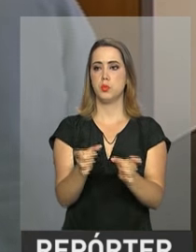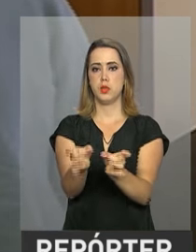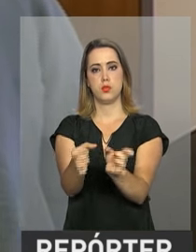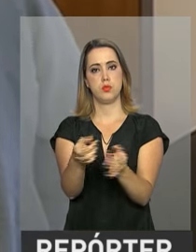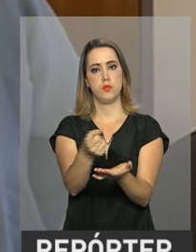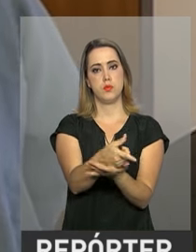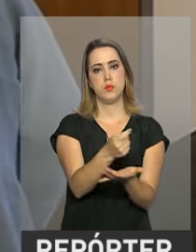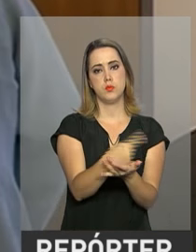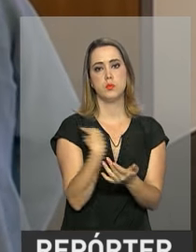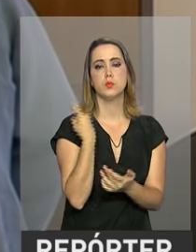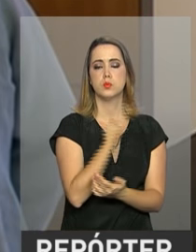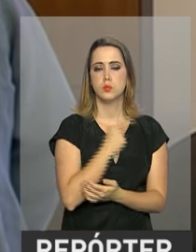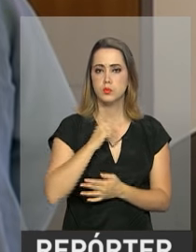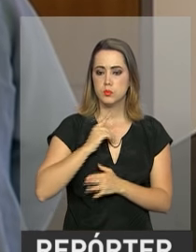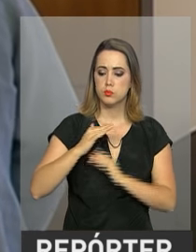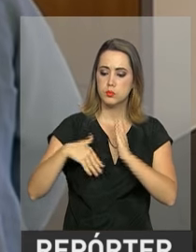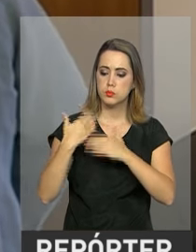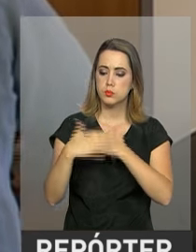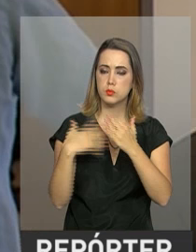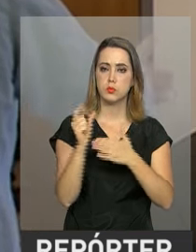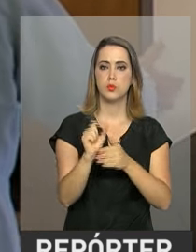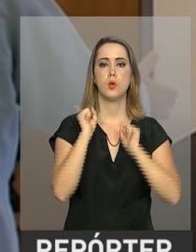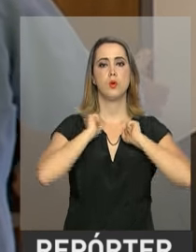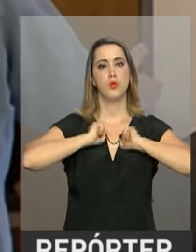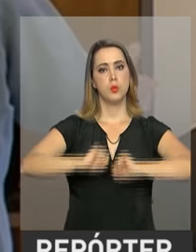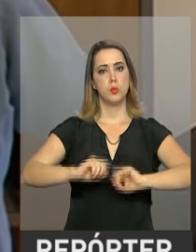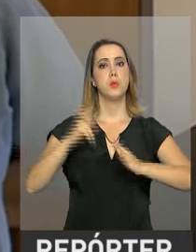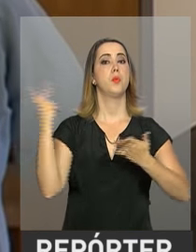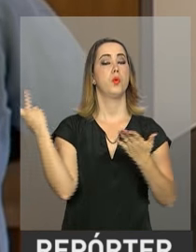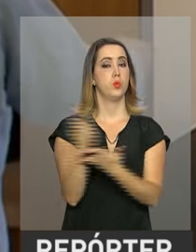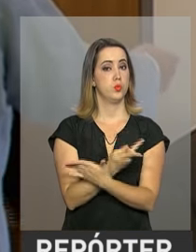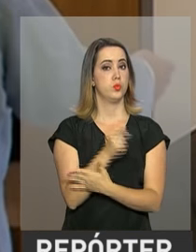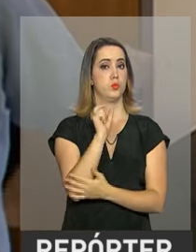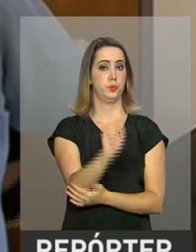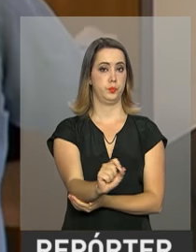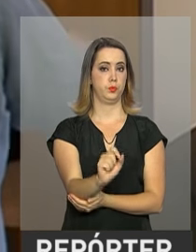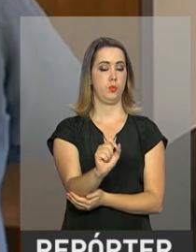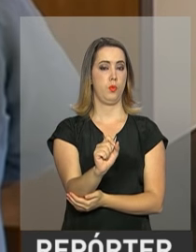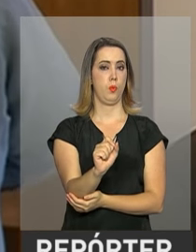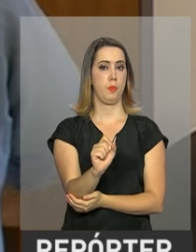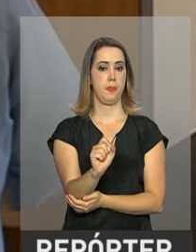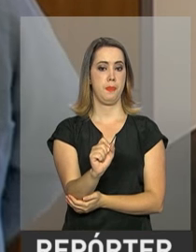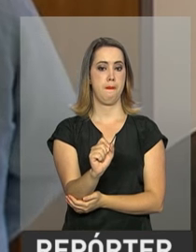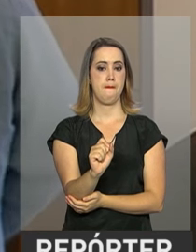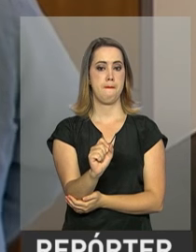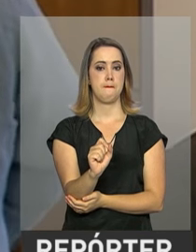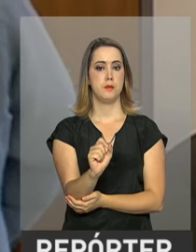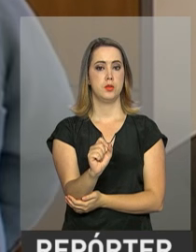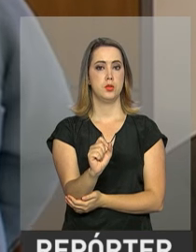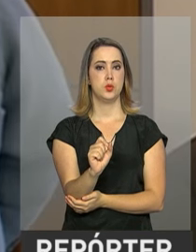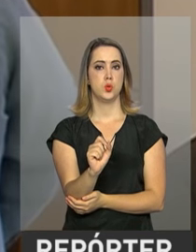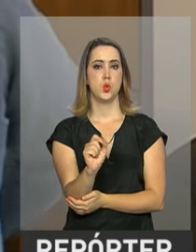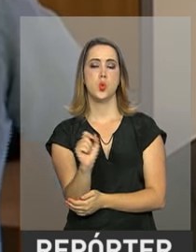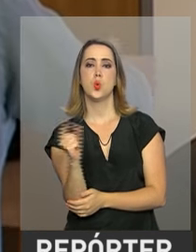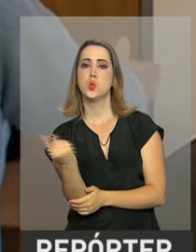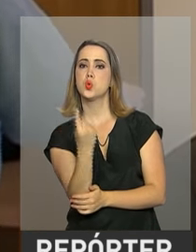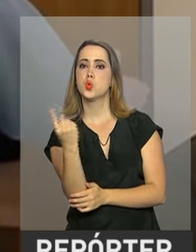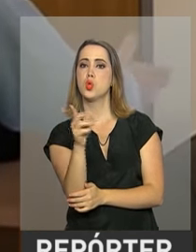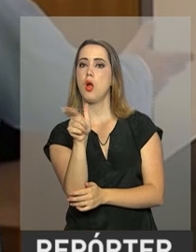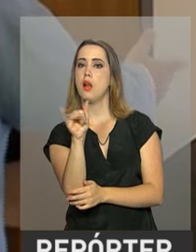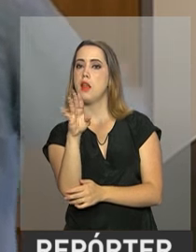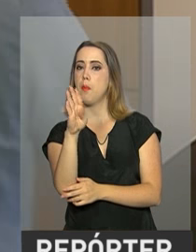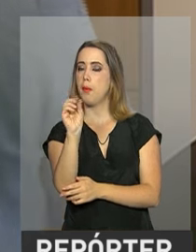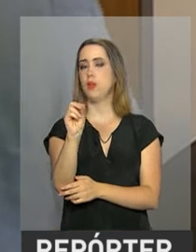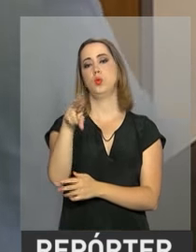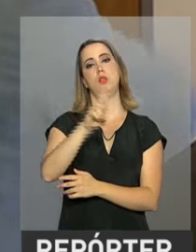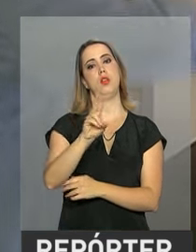uma gama muito extensa do que pode ser feito, não apenas ao Líbano, mas